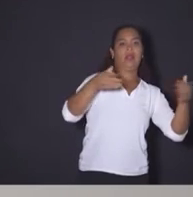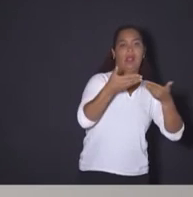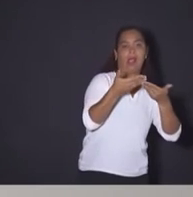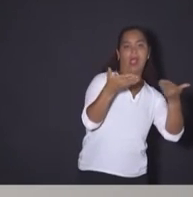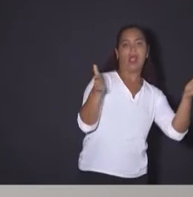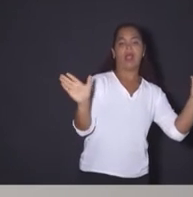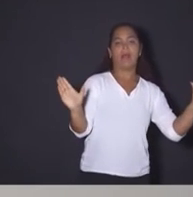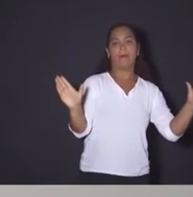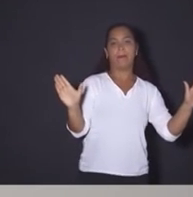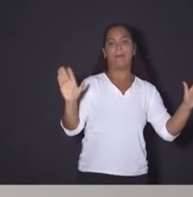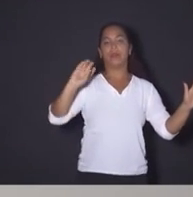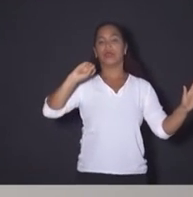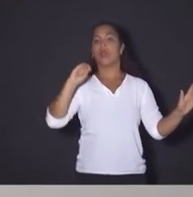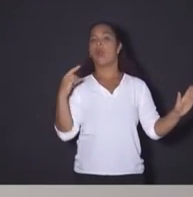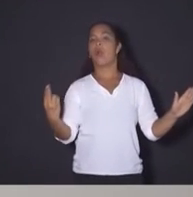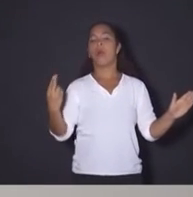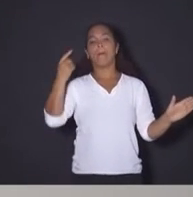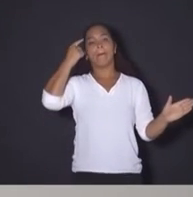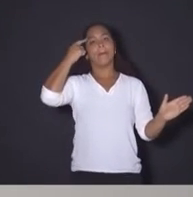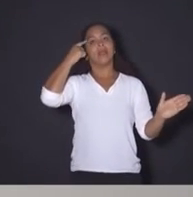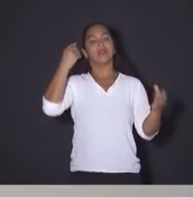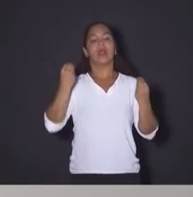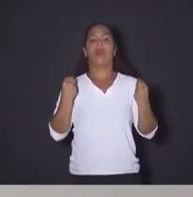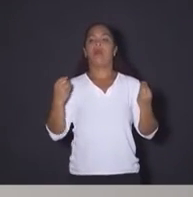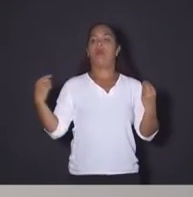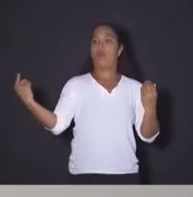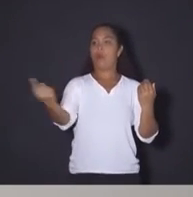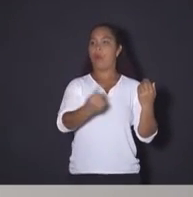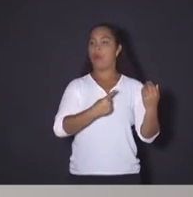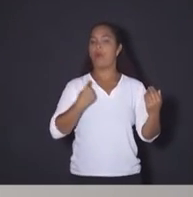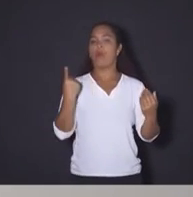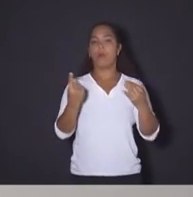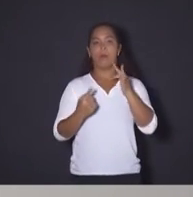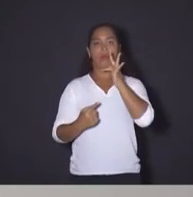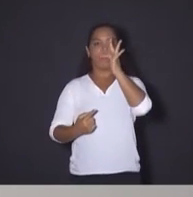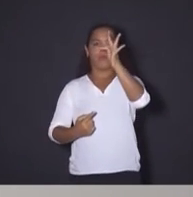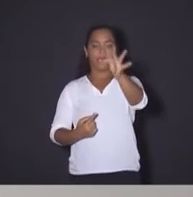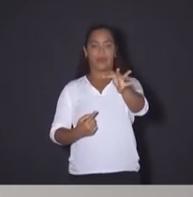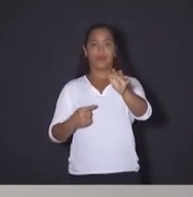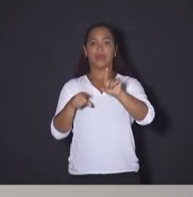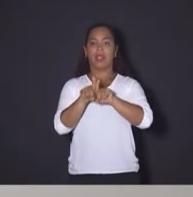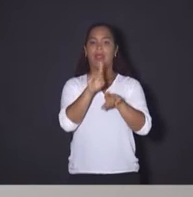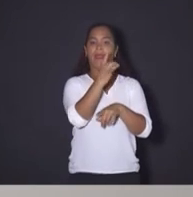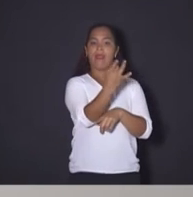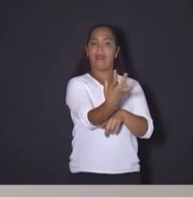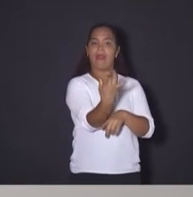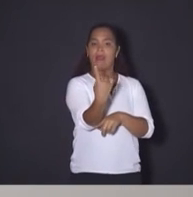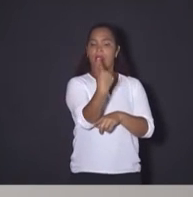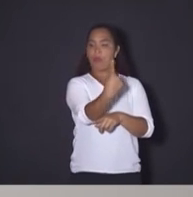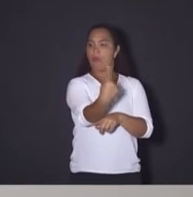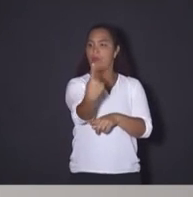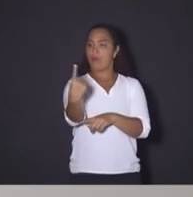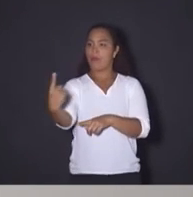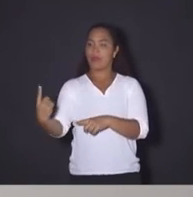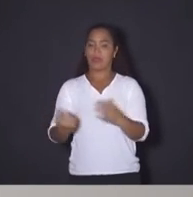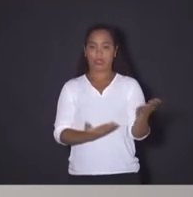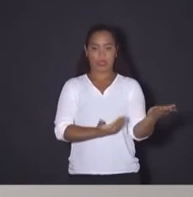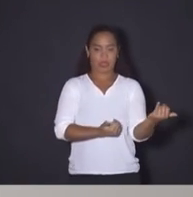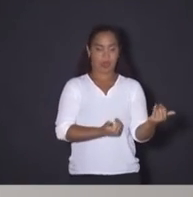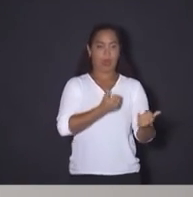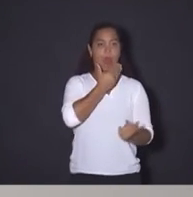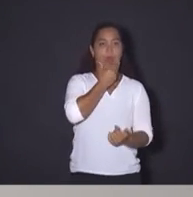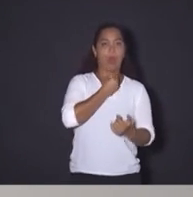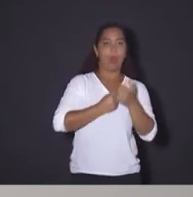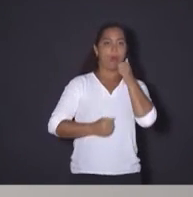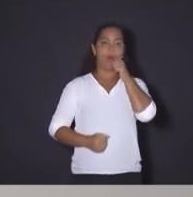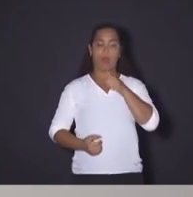como pensar na nossa existência de direita futuro eu penso que cada jovem homem e mulher negro